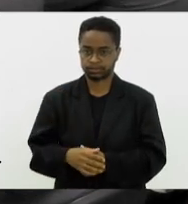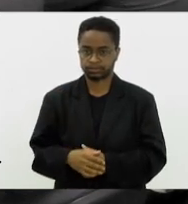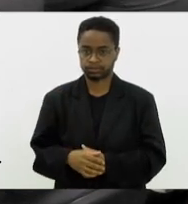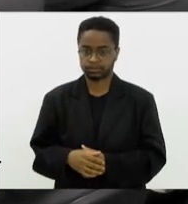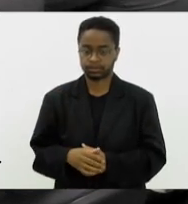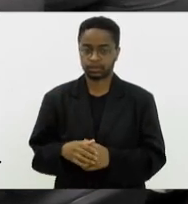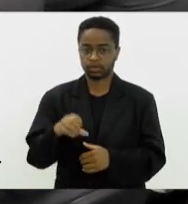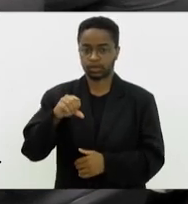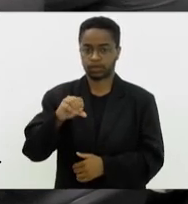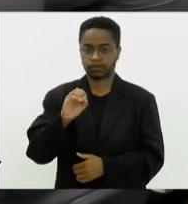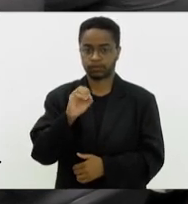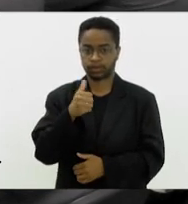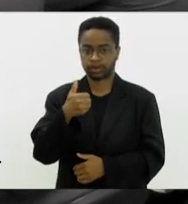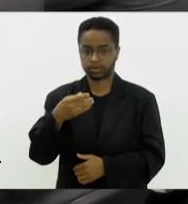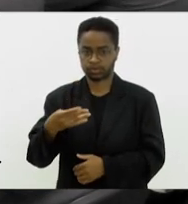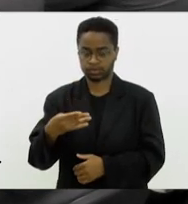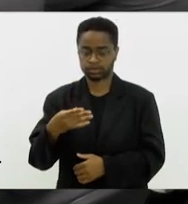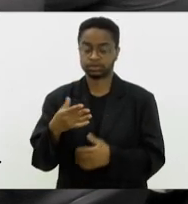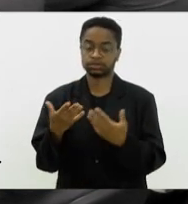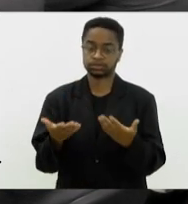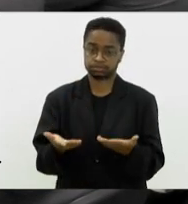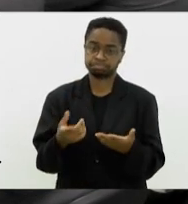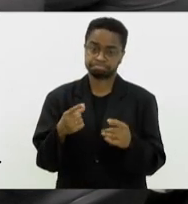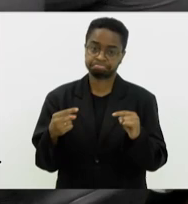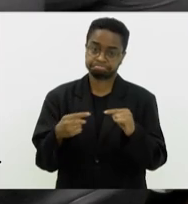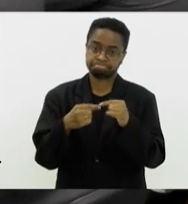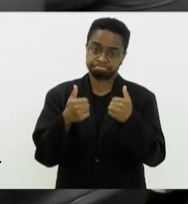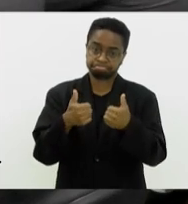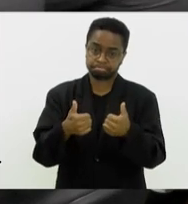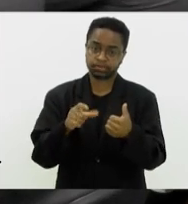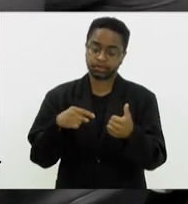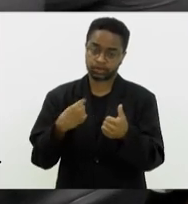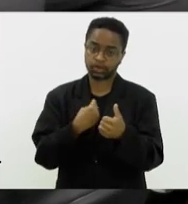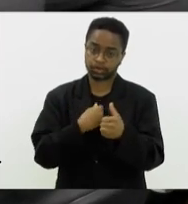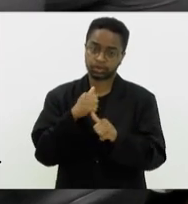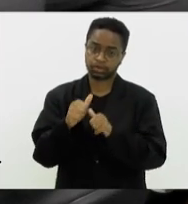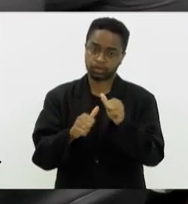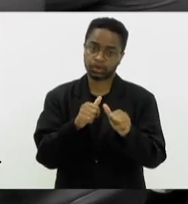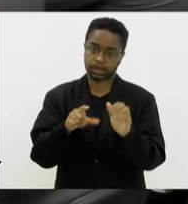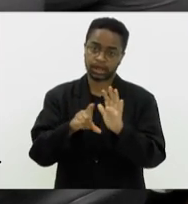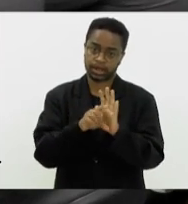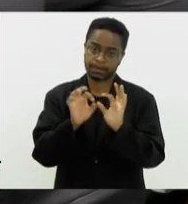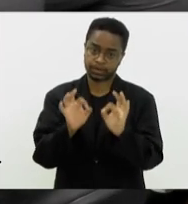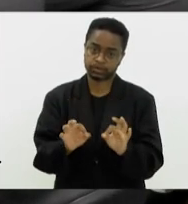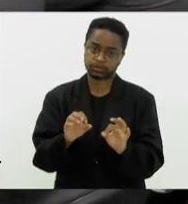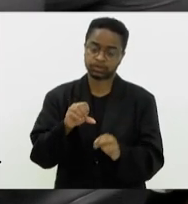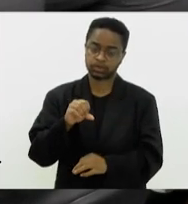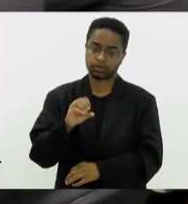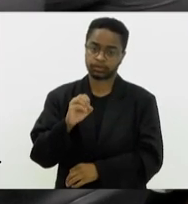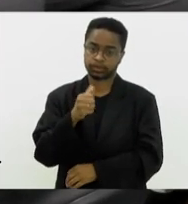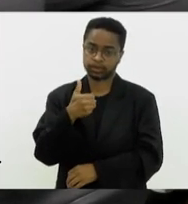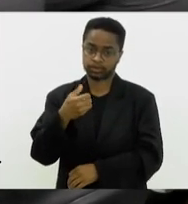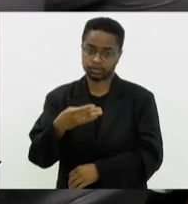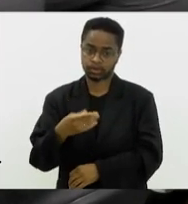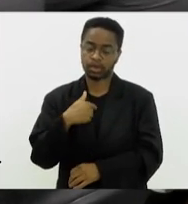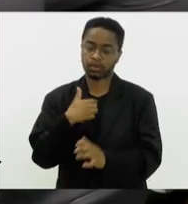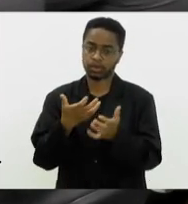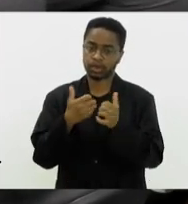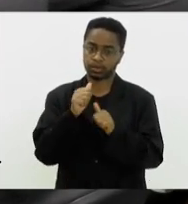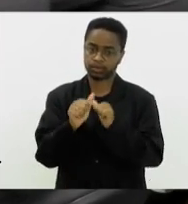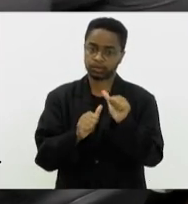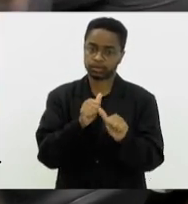Na 9.014. Então, faz todo sentido que a gente faça, de fato, uma alteração da Lei 9.014. Eu quero alterar, então,